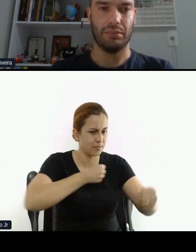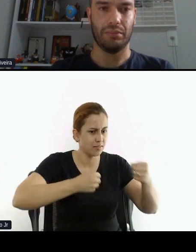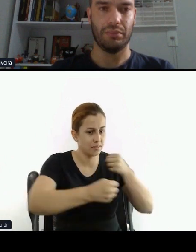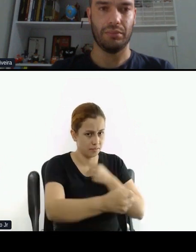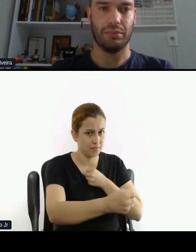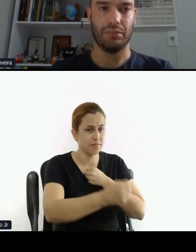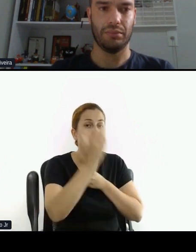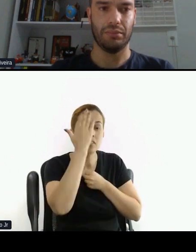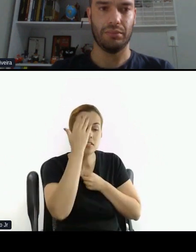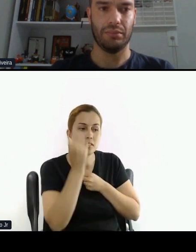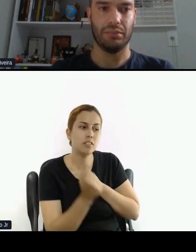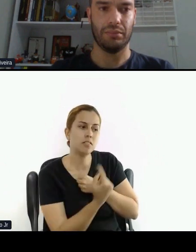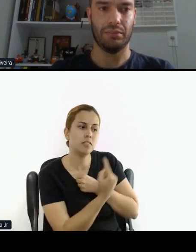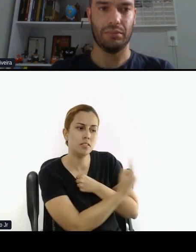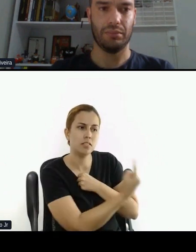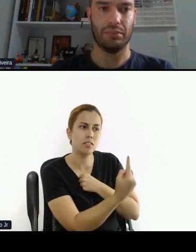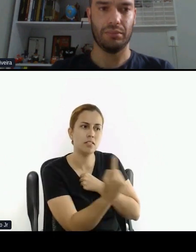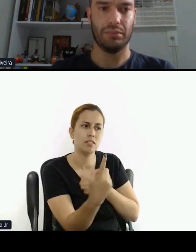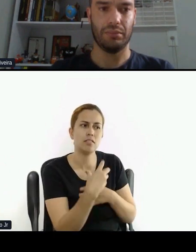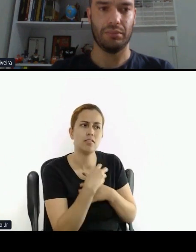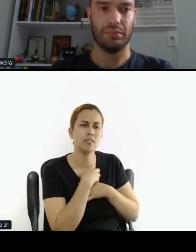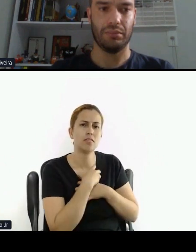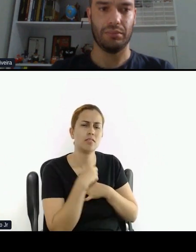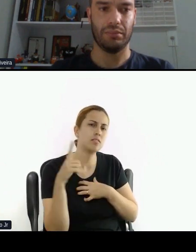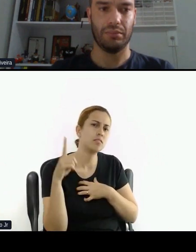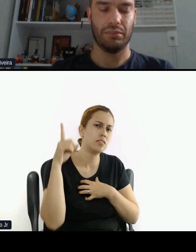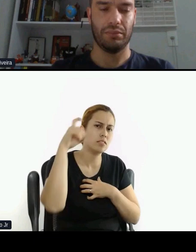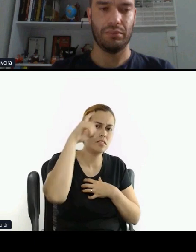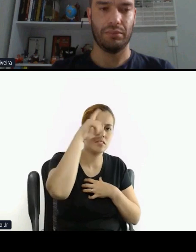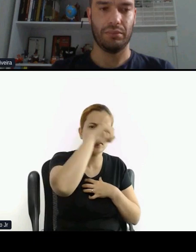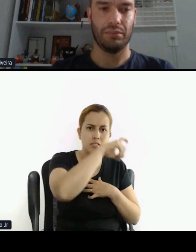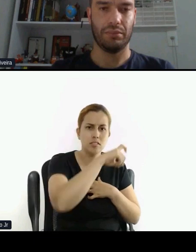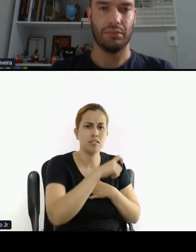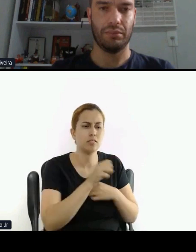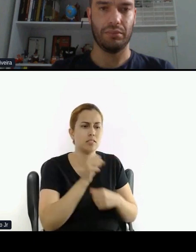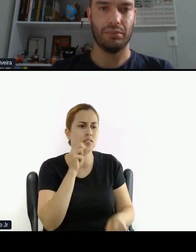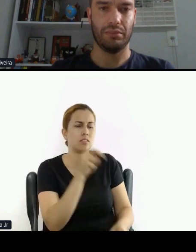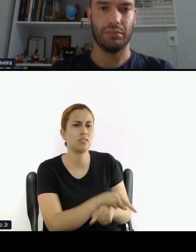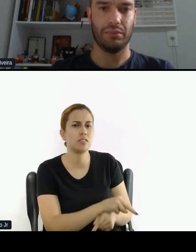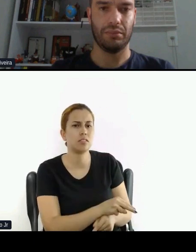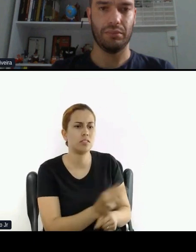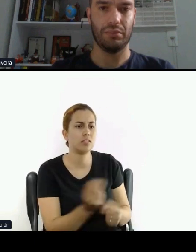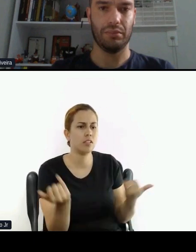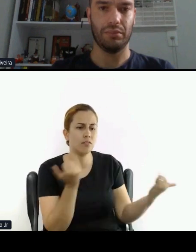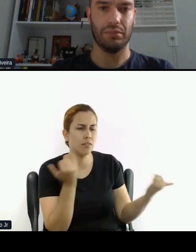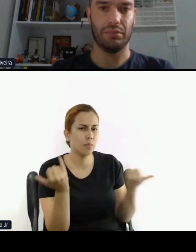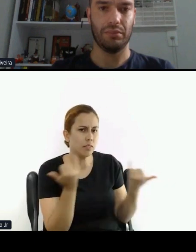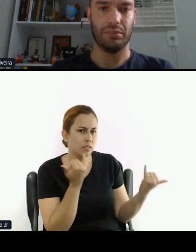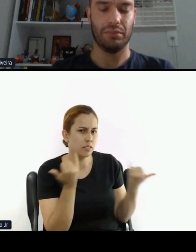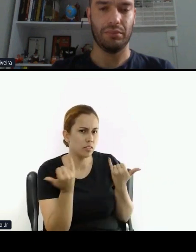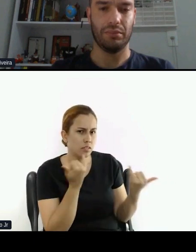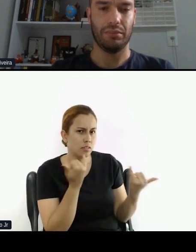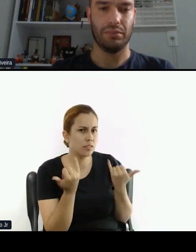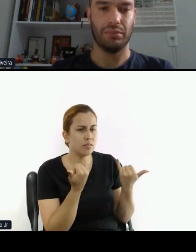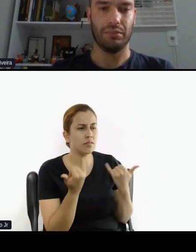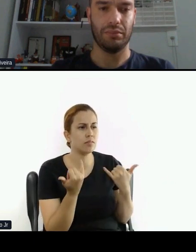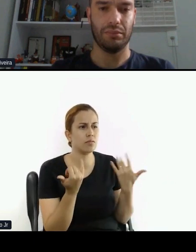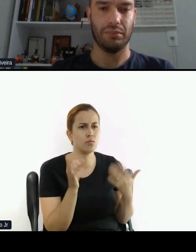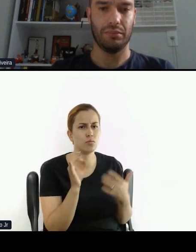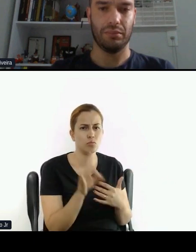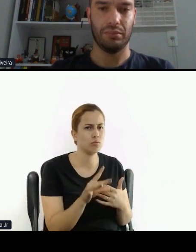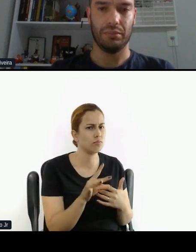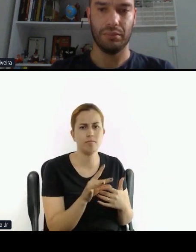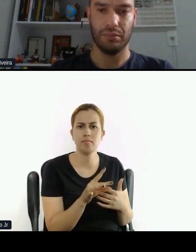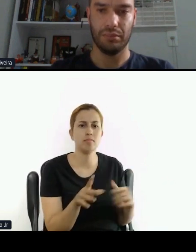saber a dificuldade que a pessoa tem de acessar, né, a informação, por exemplo, ou não só isso, com relação à